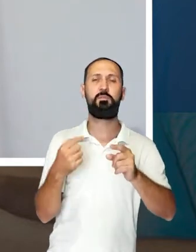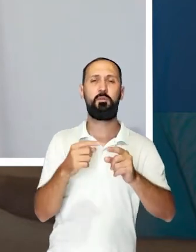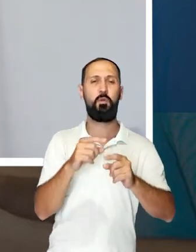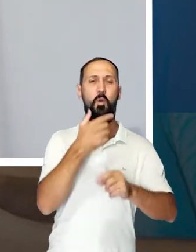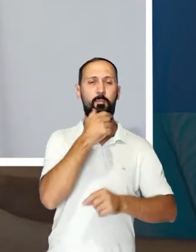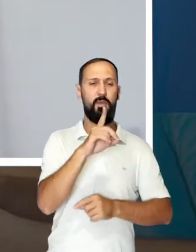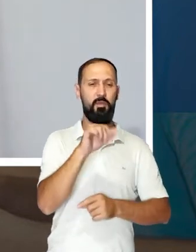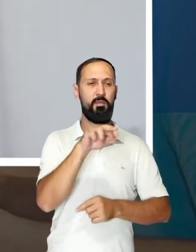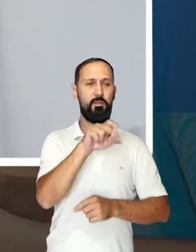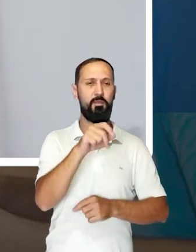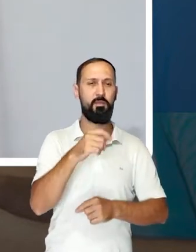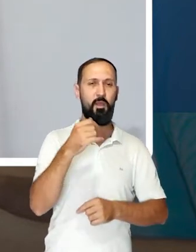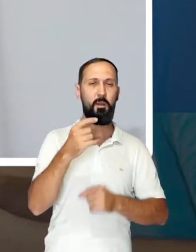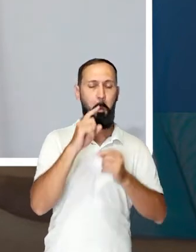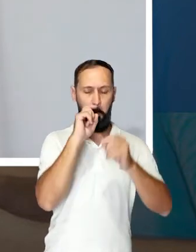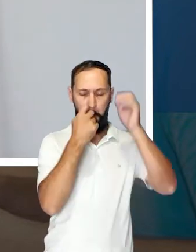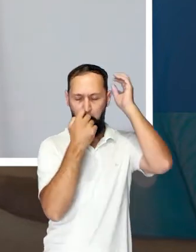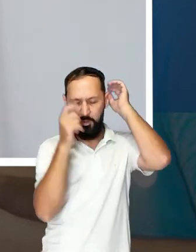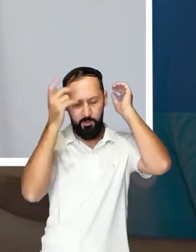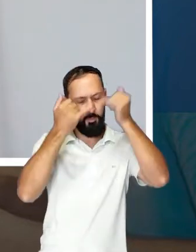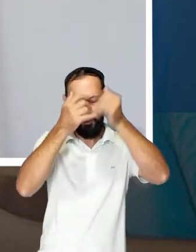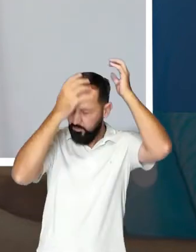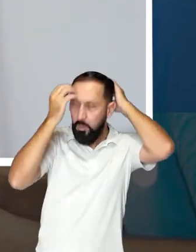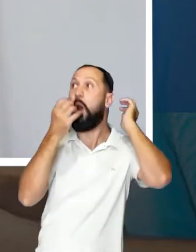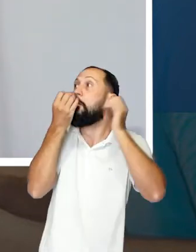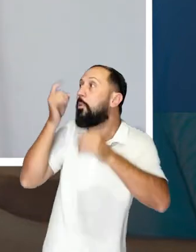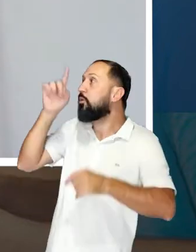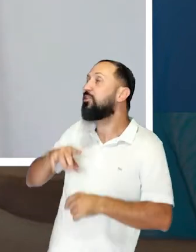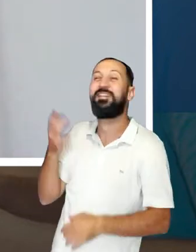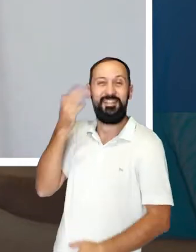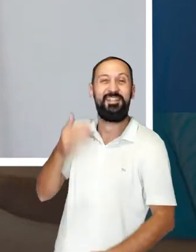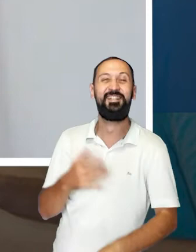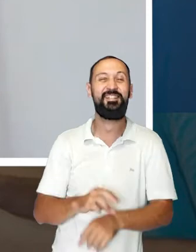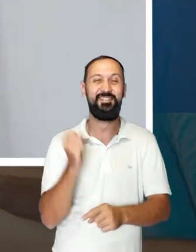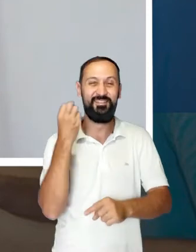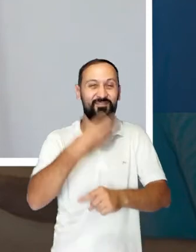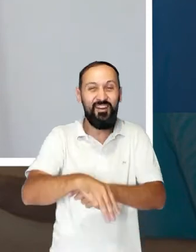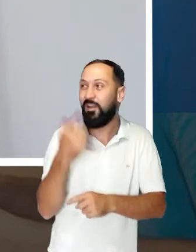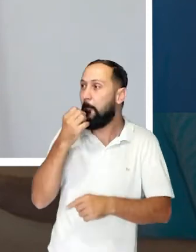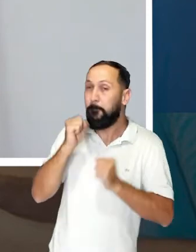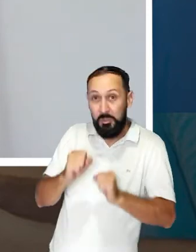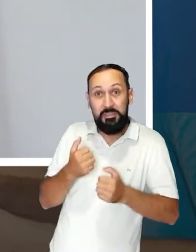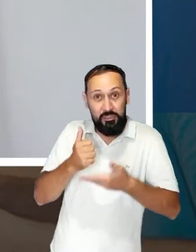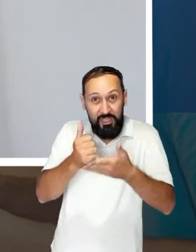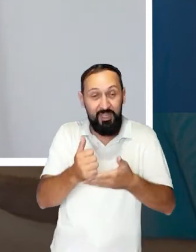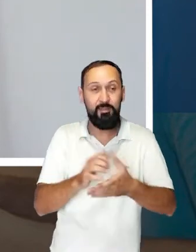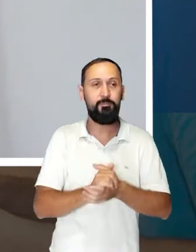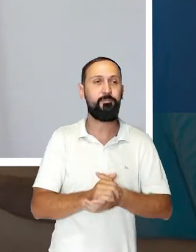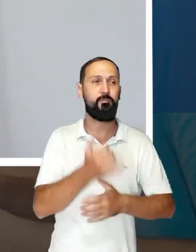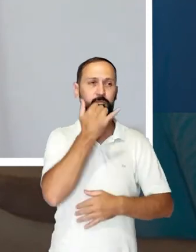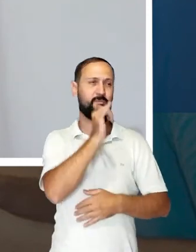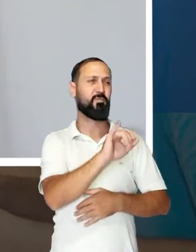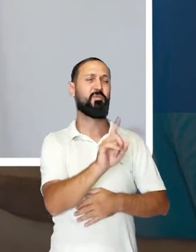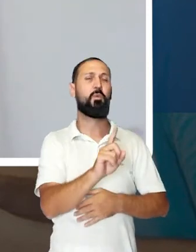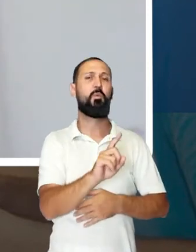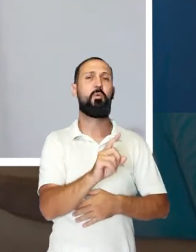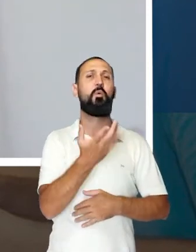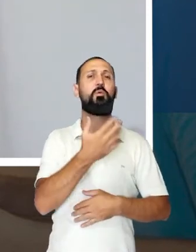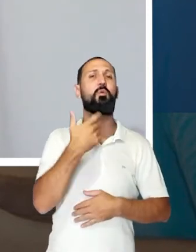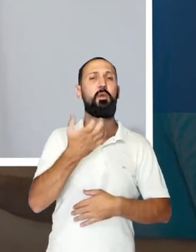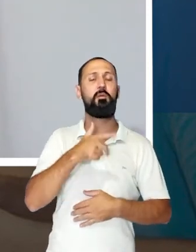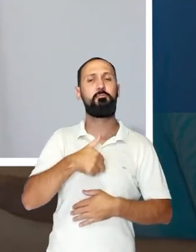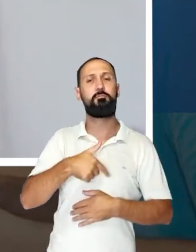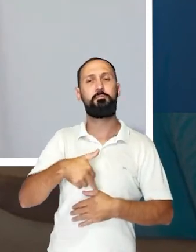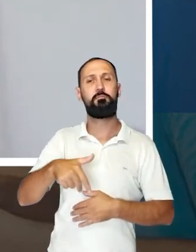com o dedo no nariz e brincando com um boné de taxista. Bom dia, senhor, cumprimentou-me. Posso ajudá-lo? Desculpe, meu